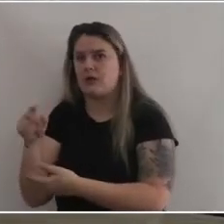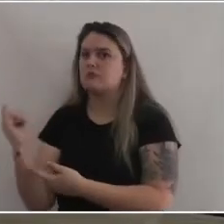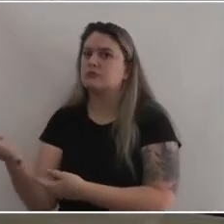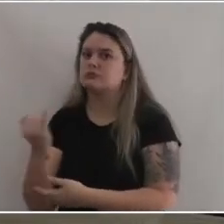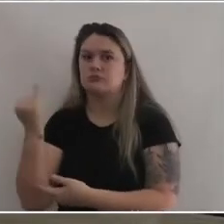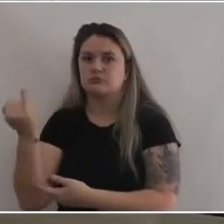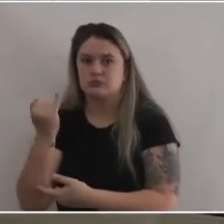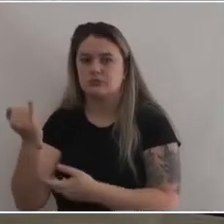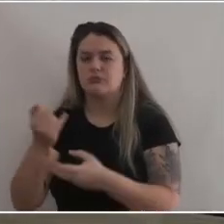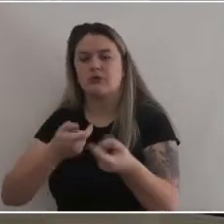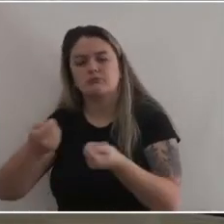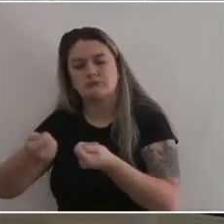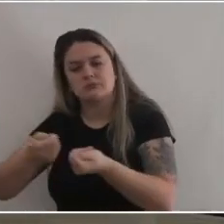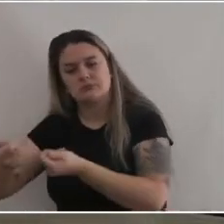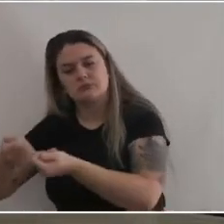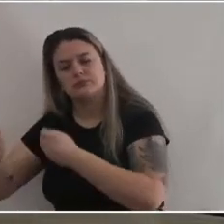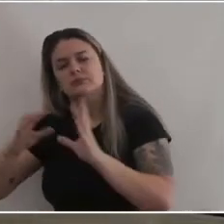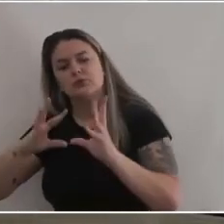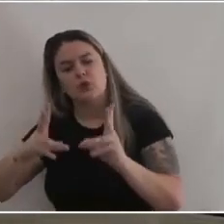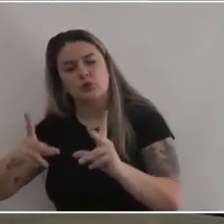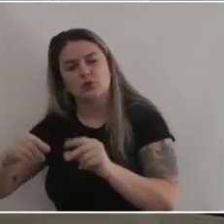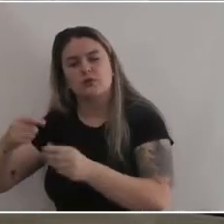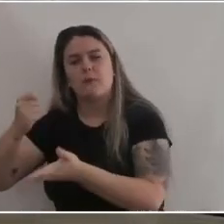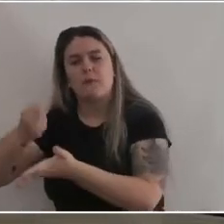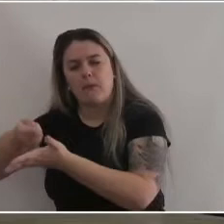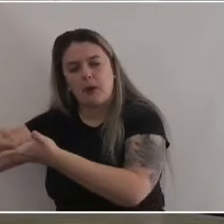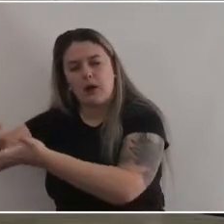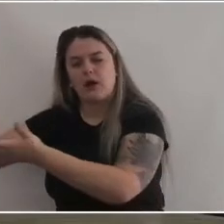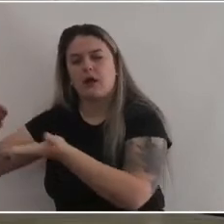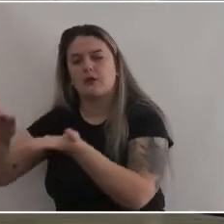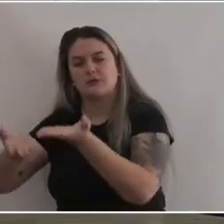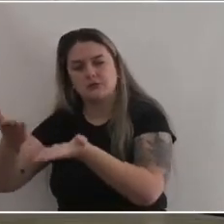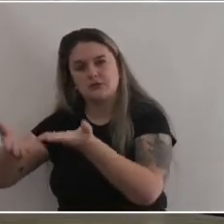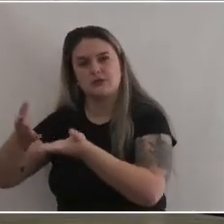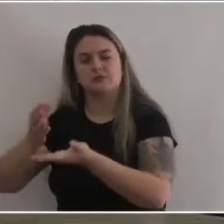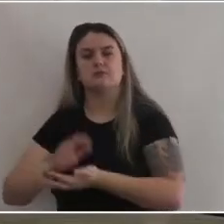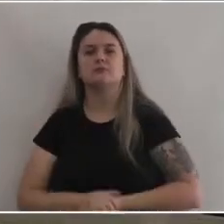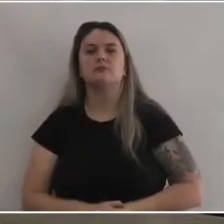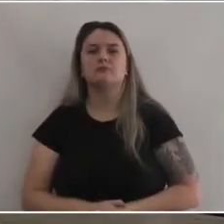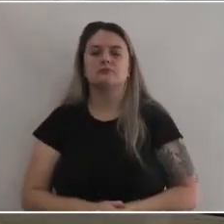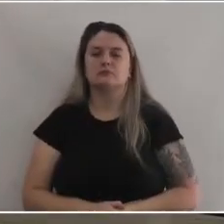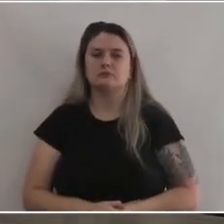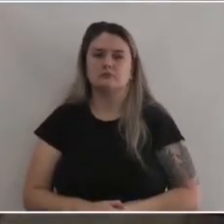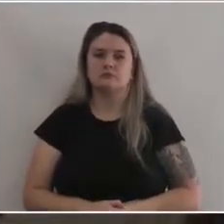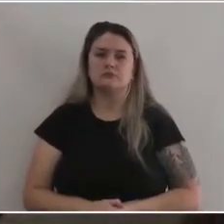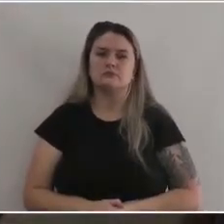importância para que as contas pudessem estar equilibradas, né?